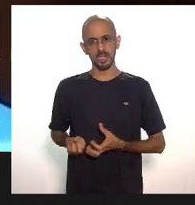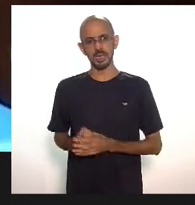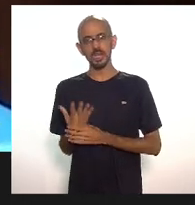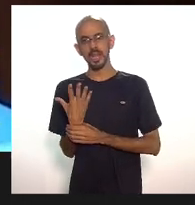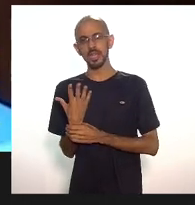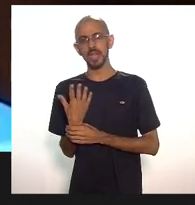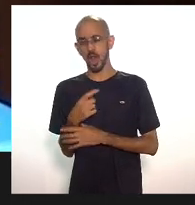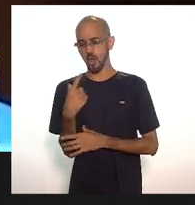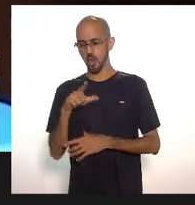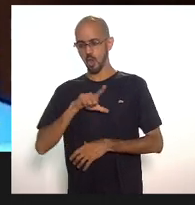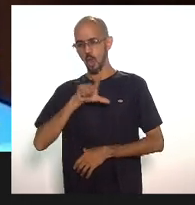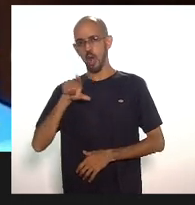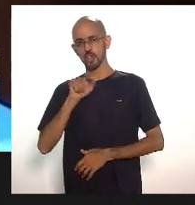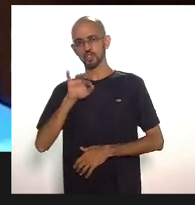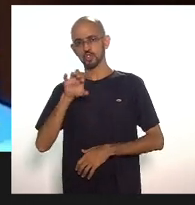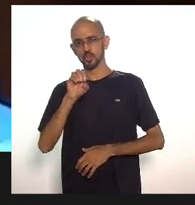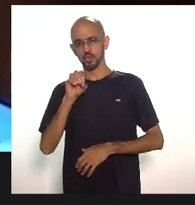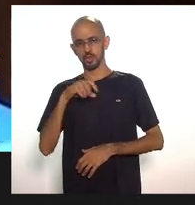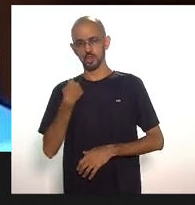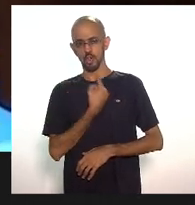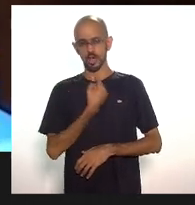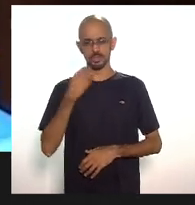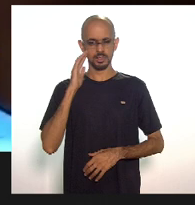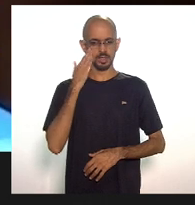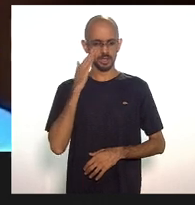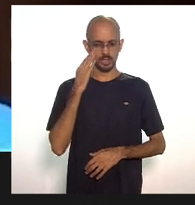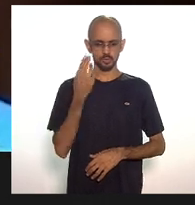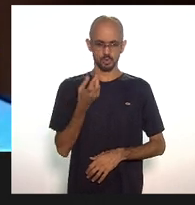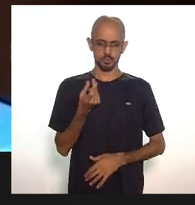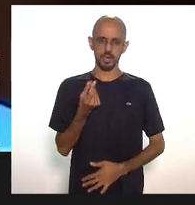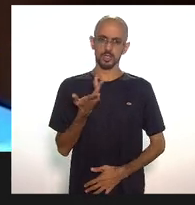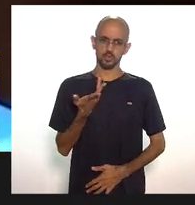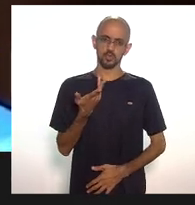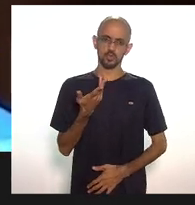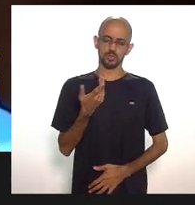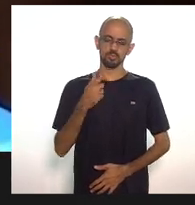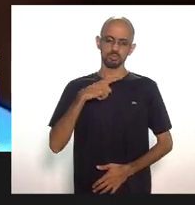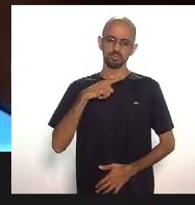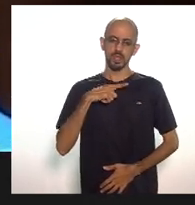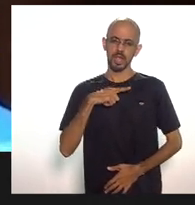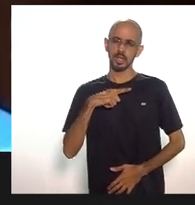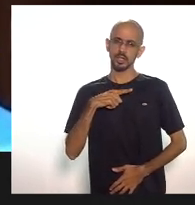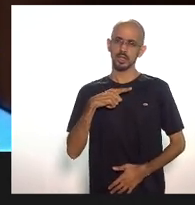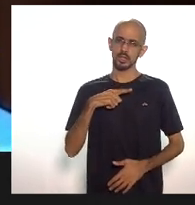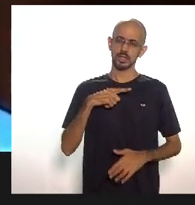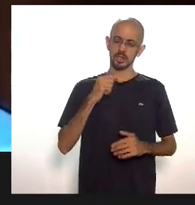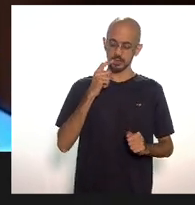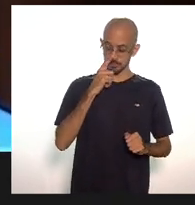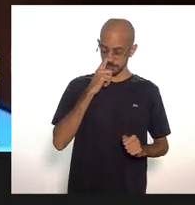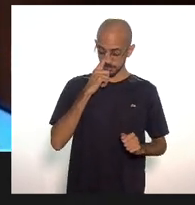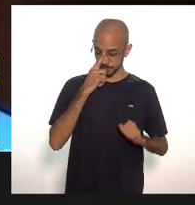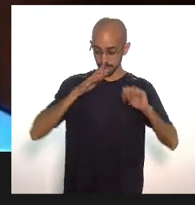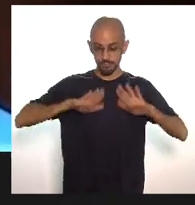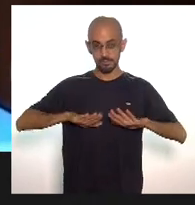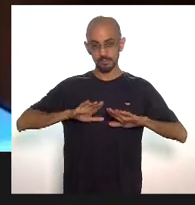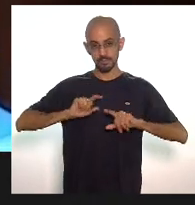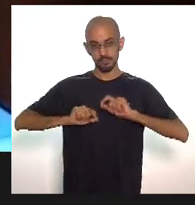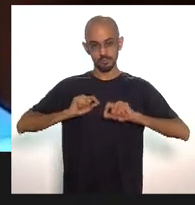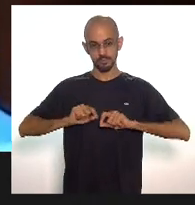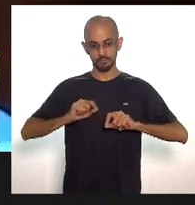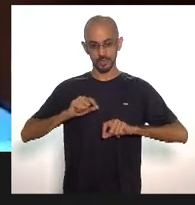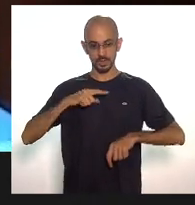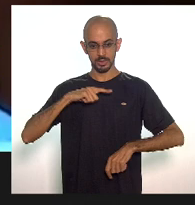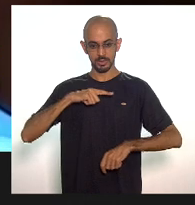que a questão dos preços, Zé Luiz, enfim, tem uma repercussão. Mas, assim, entretanto, existe um